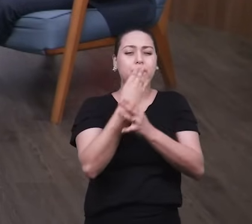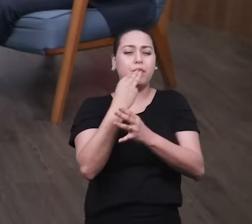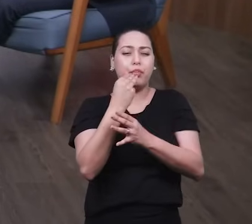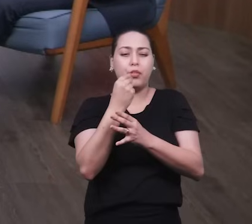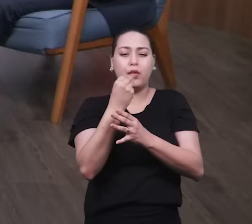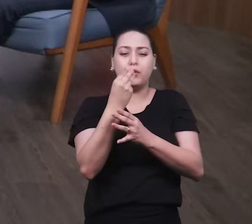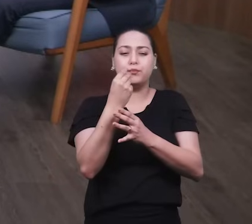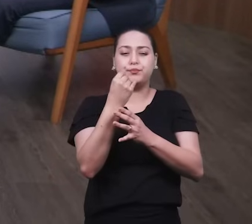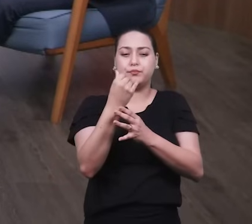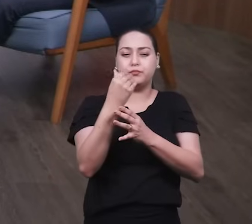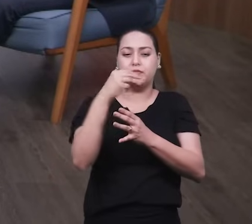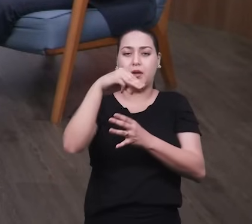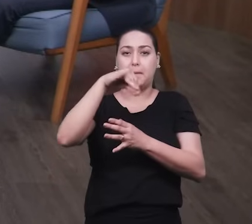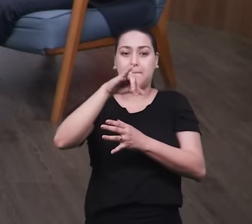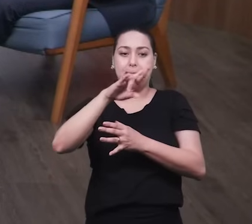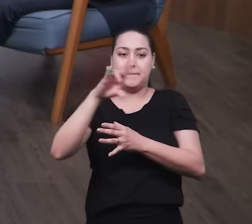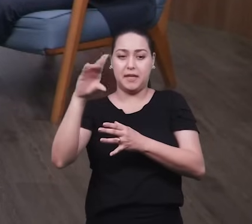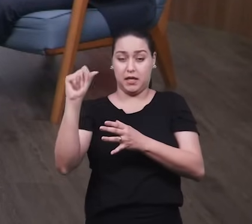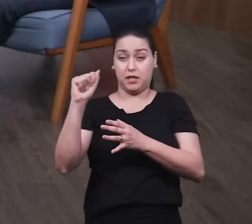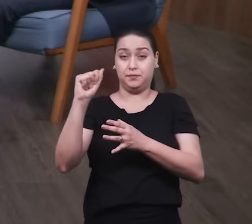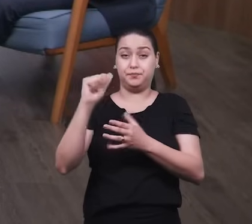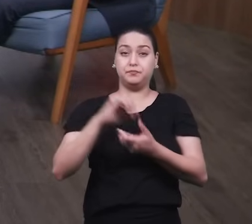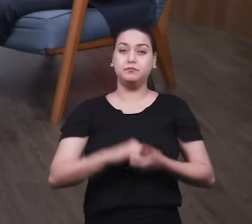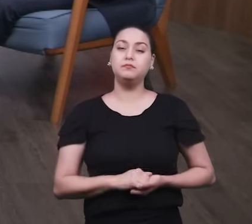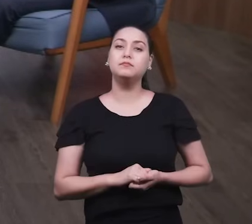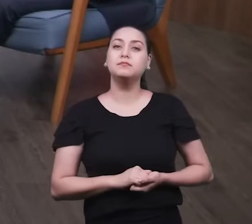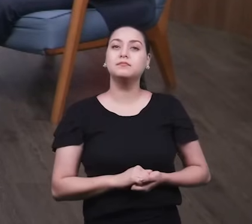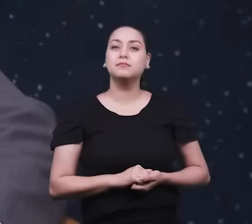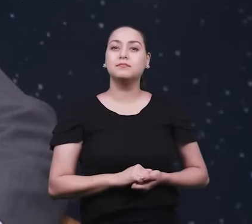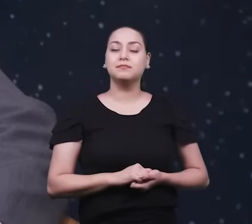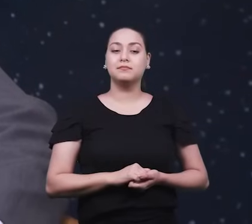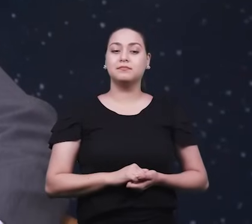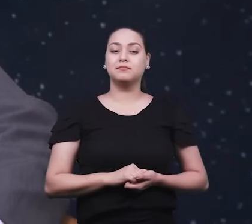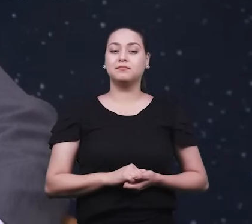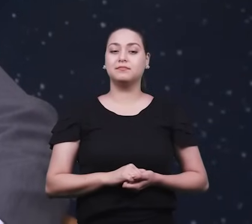versículo? Primeiramente, é necessário lembrar que